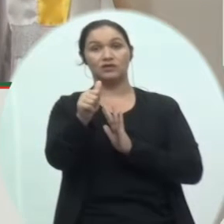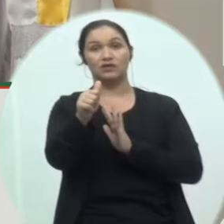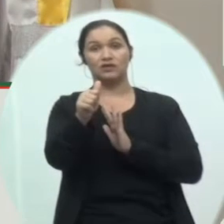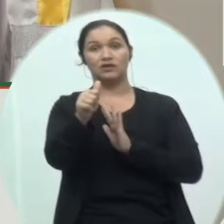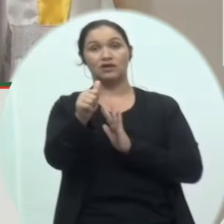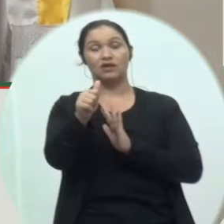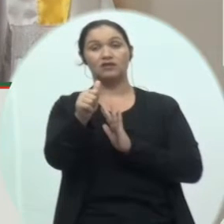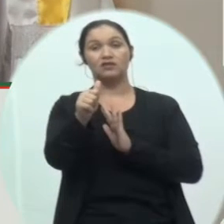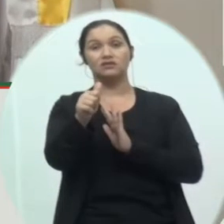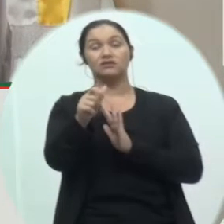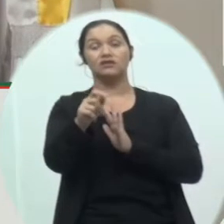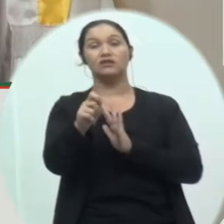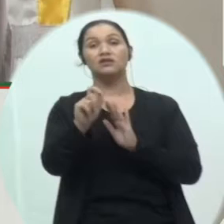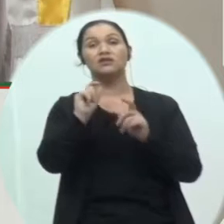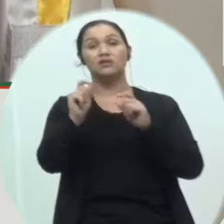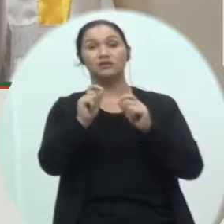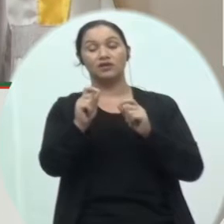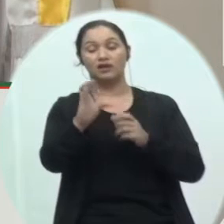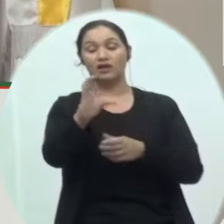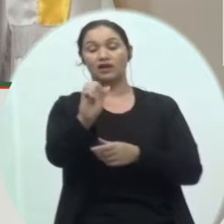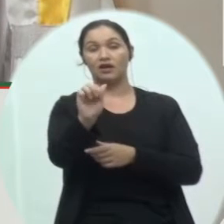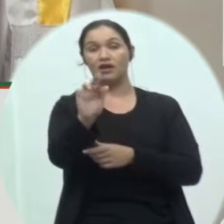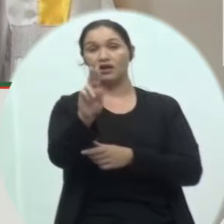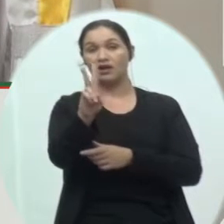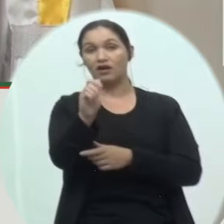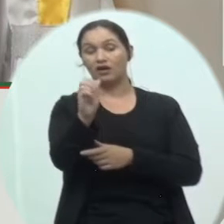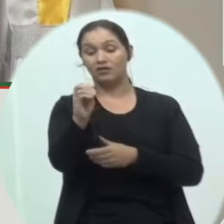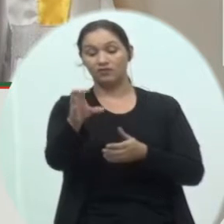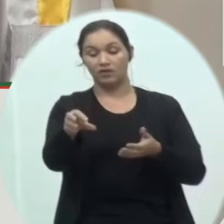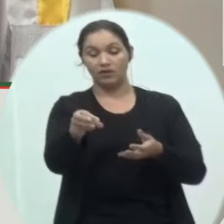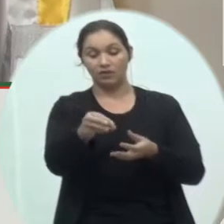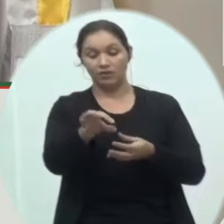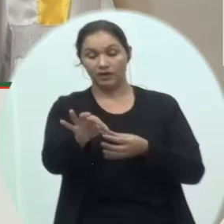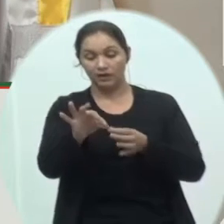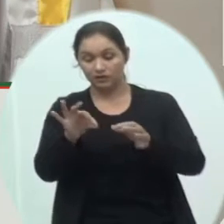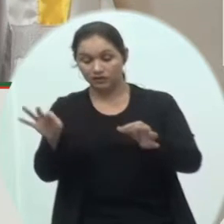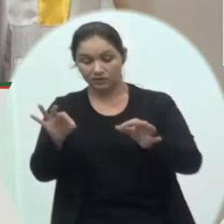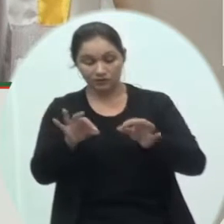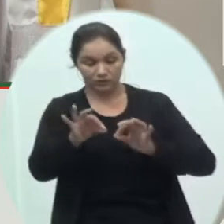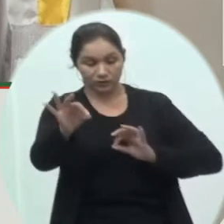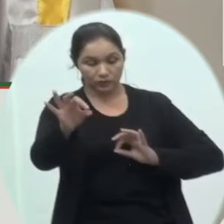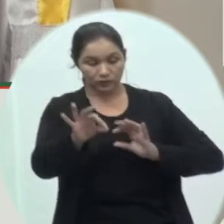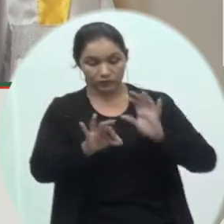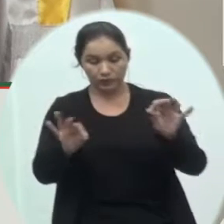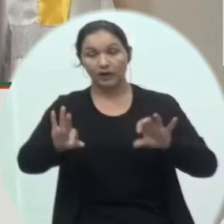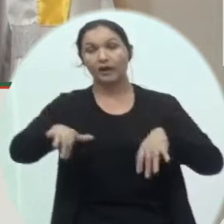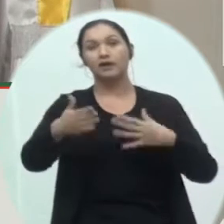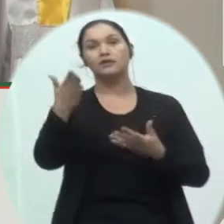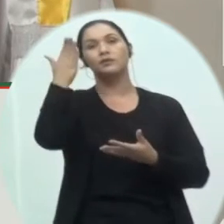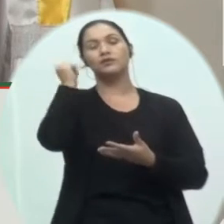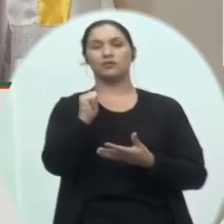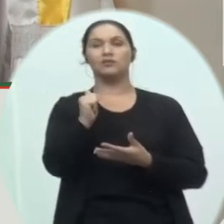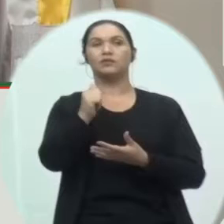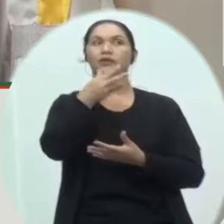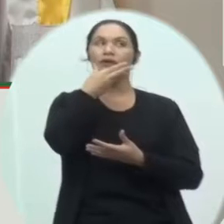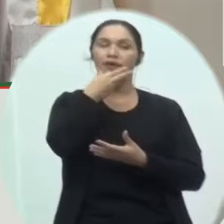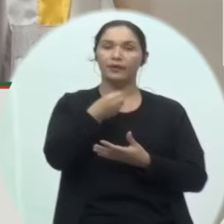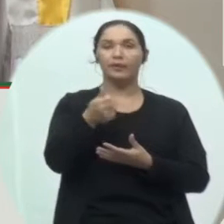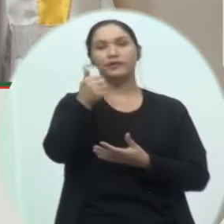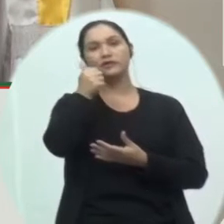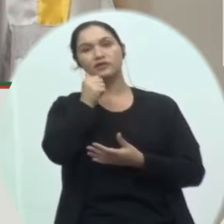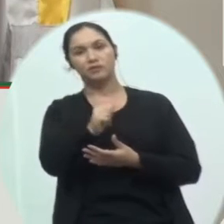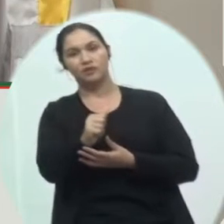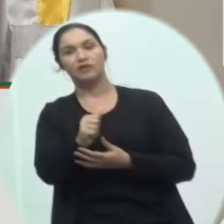vocês, mãe de vocês, foi escolhedeira de carvão. Então, a gente sabe que homens e mulheres fazem parte